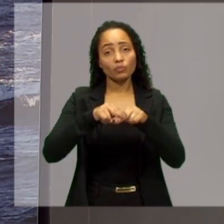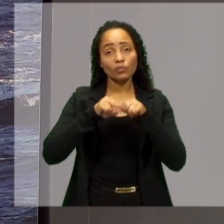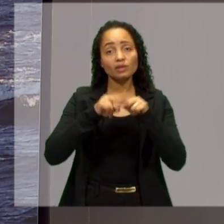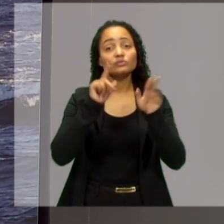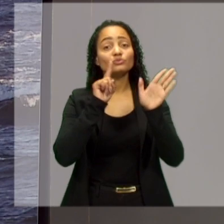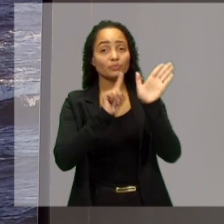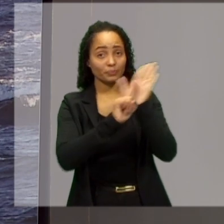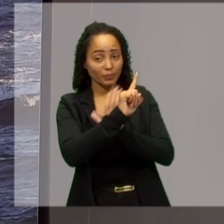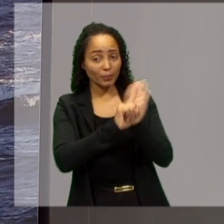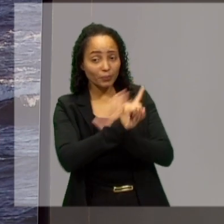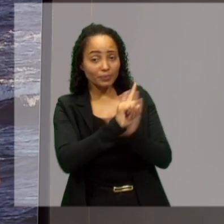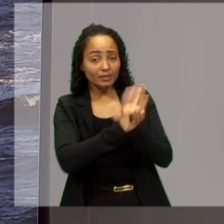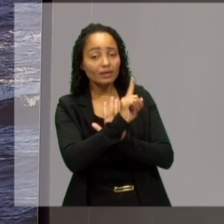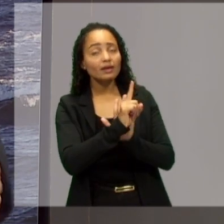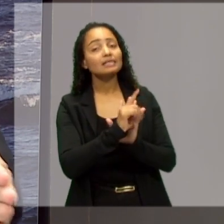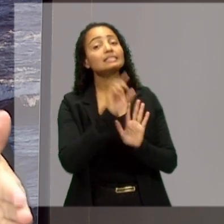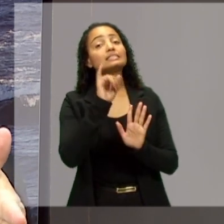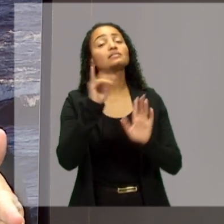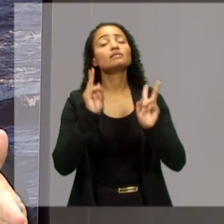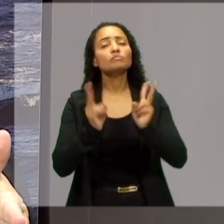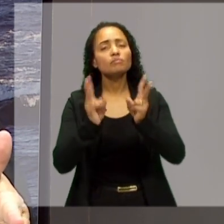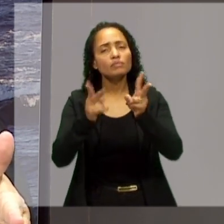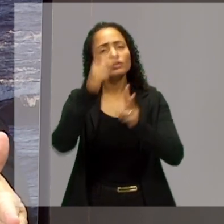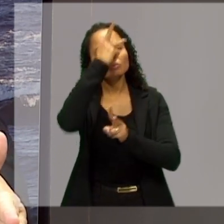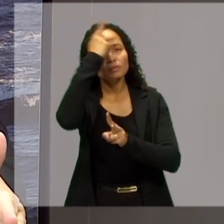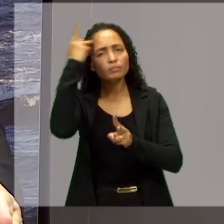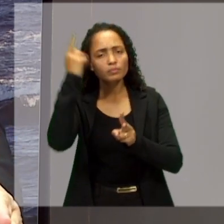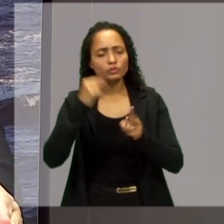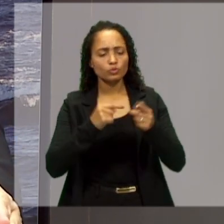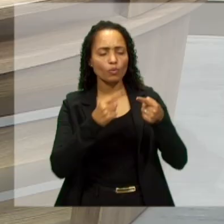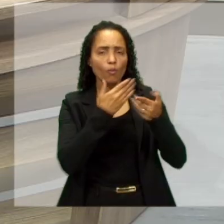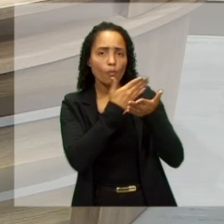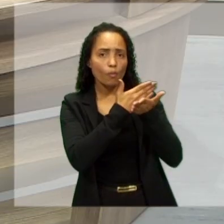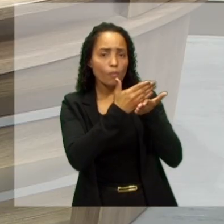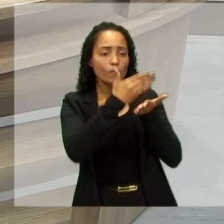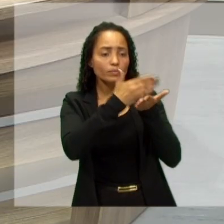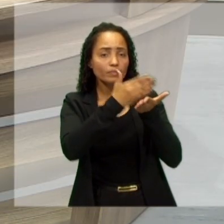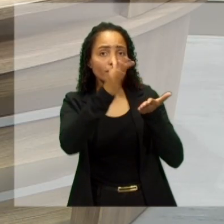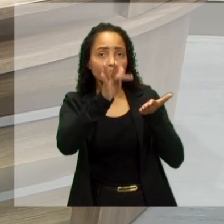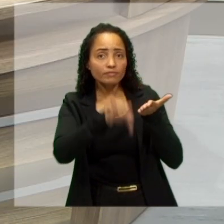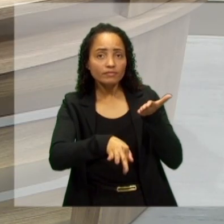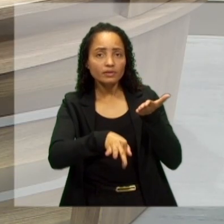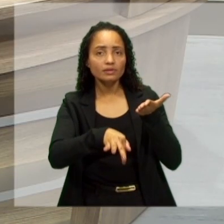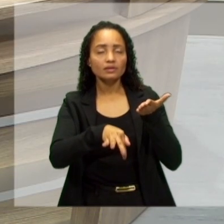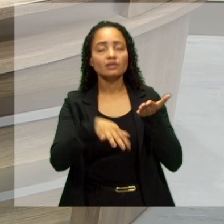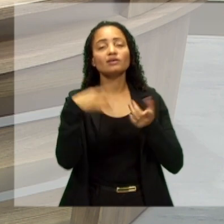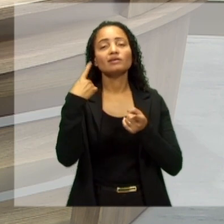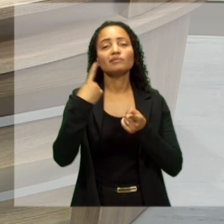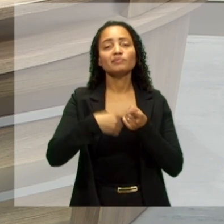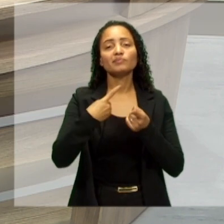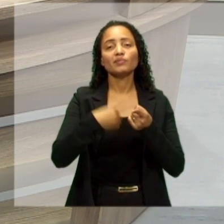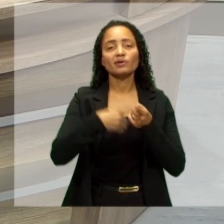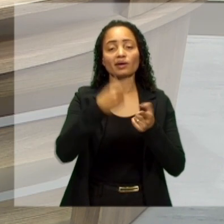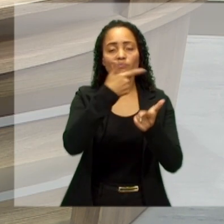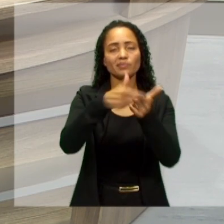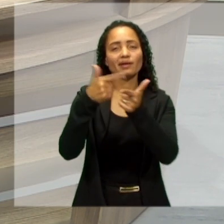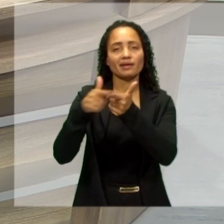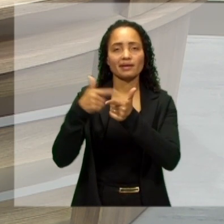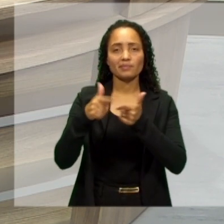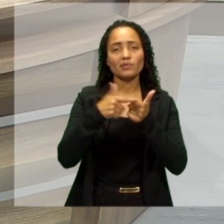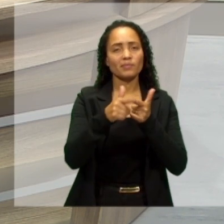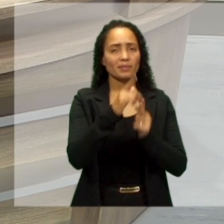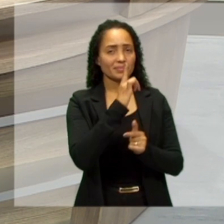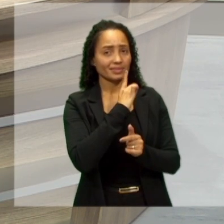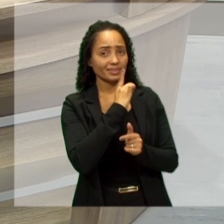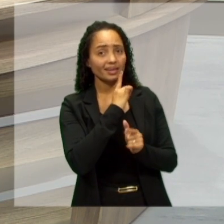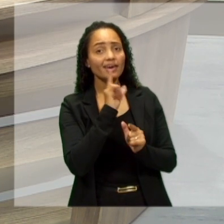perguntei essa questão de se era a mesma pessoa que pegava o caso e ia até o fim. Porque grande parte dos problemas que tem com os